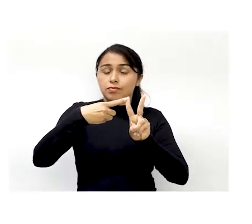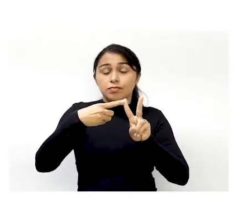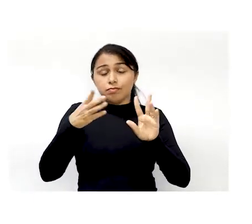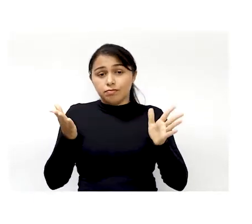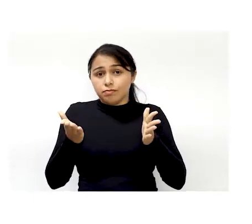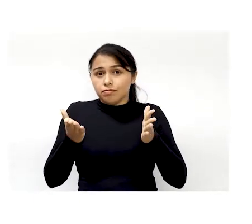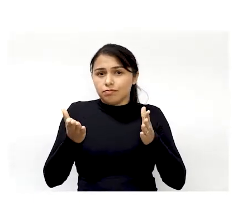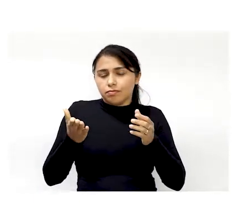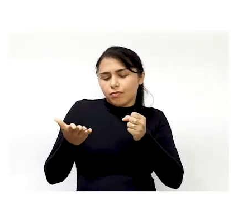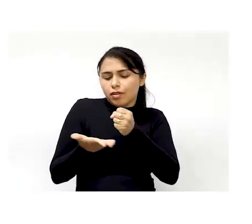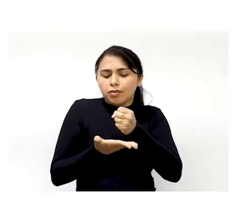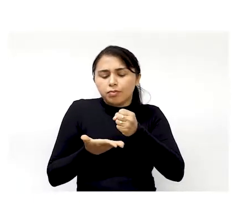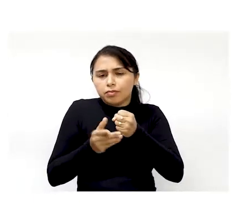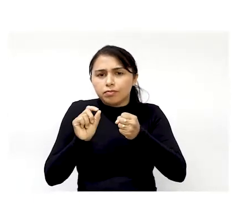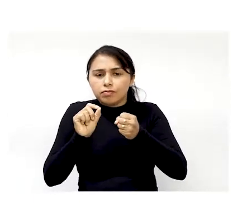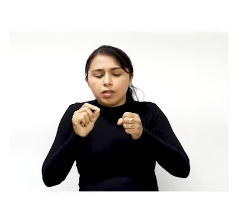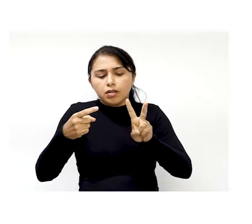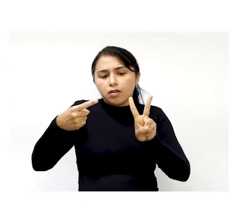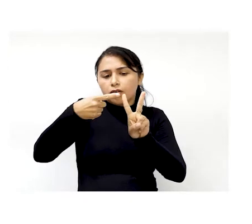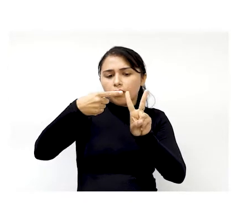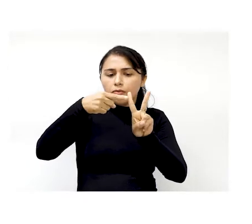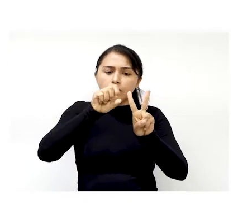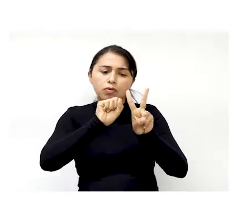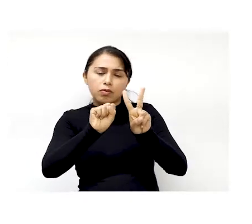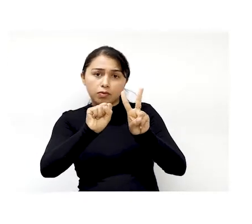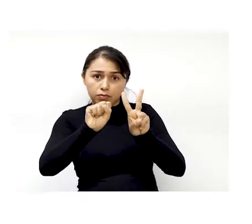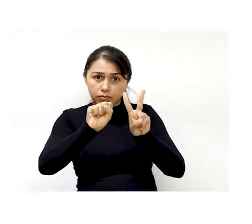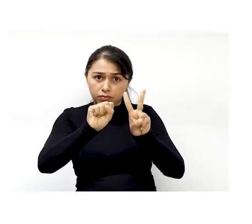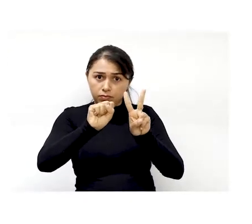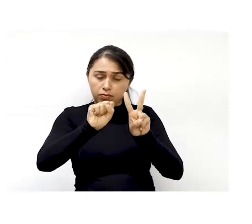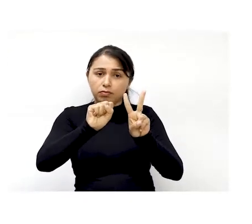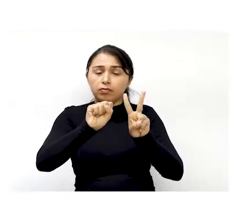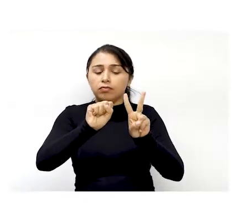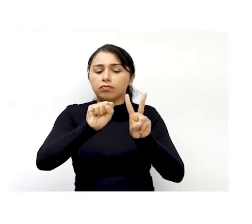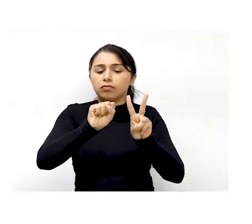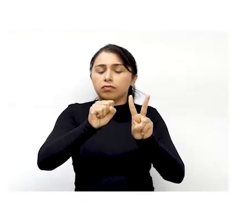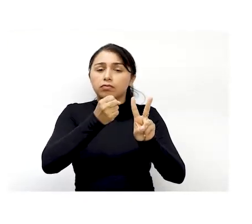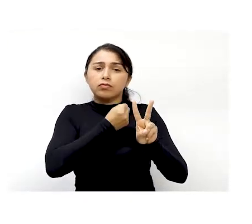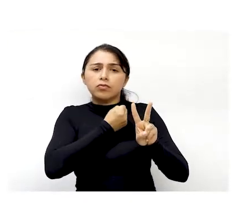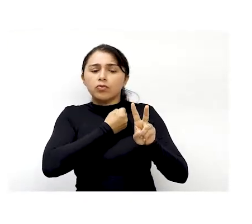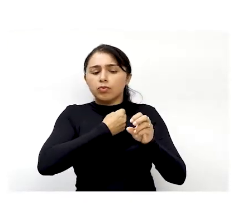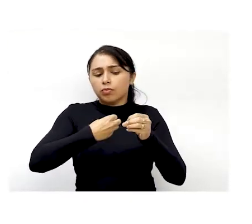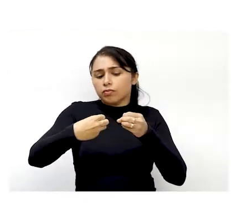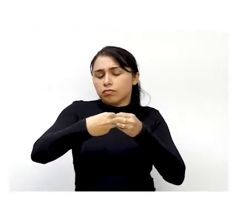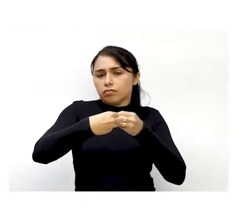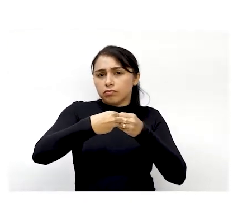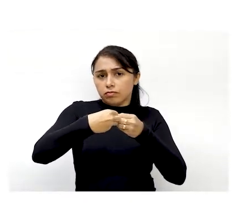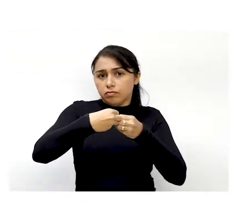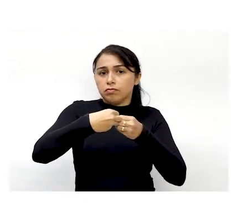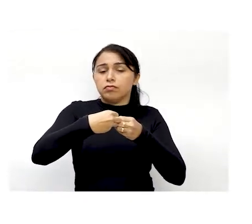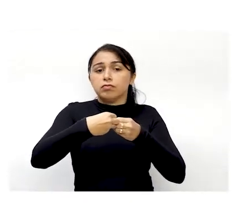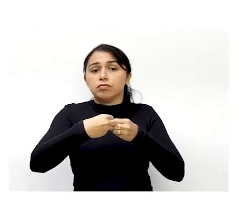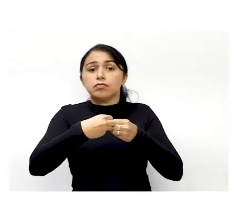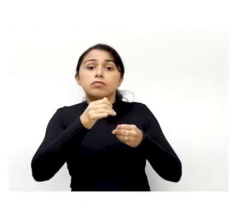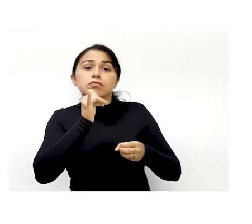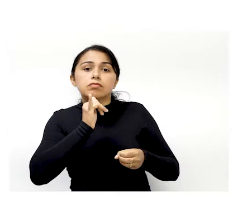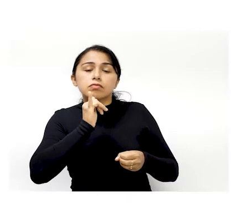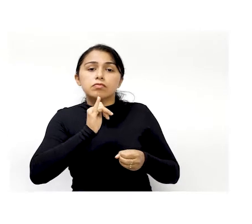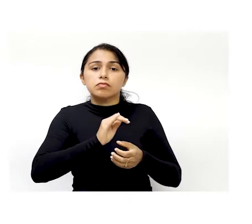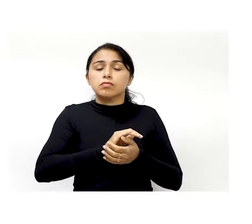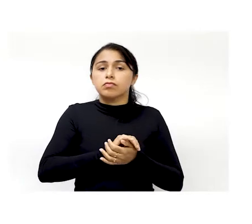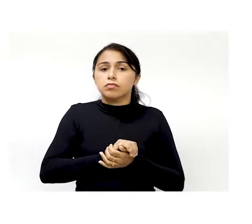uma noção básica, né, de como calcular uma raiz quadrada aproximada. Vamos pegar aqui como